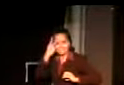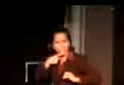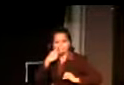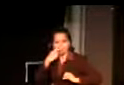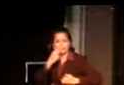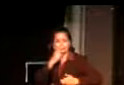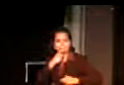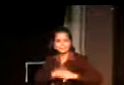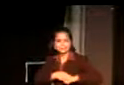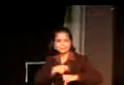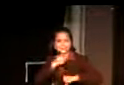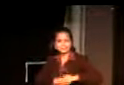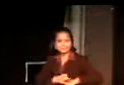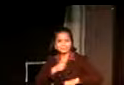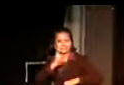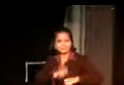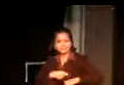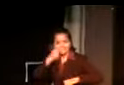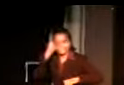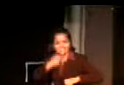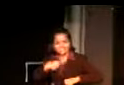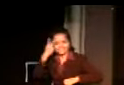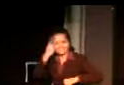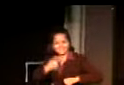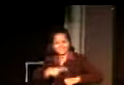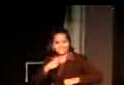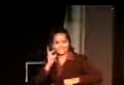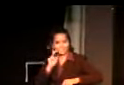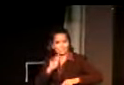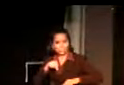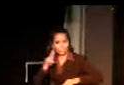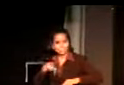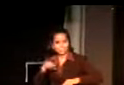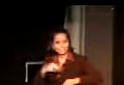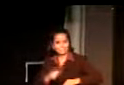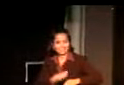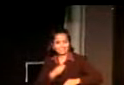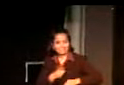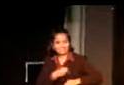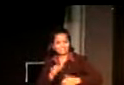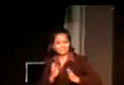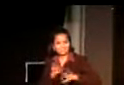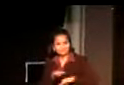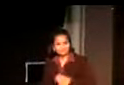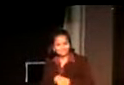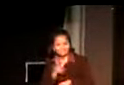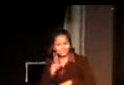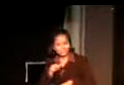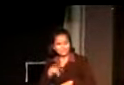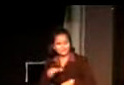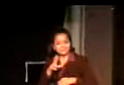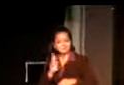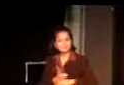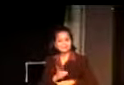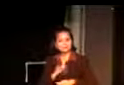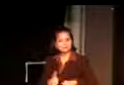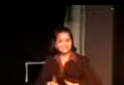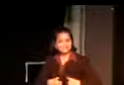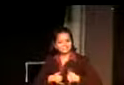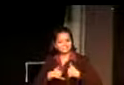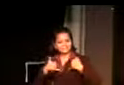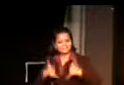pedra isso nunca vira vida nem para mim e nem para os que estão ao meu redor por isso que